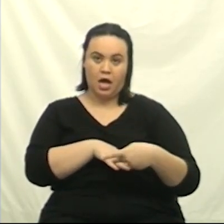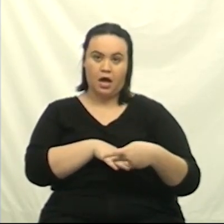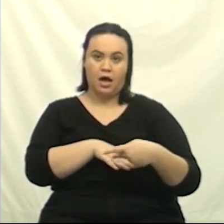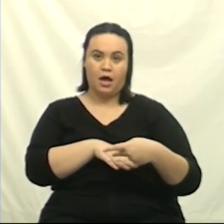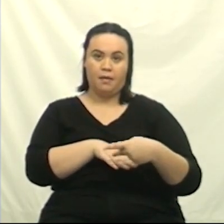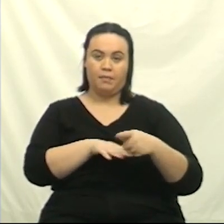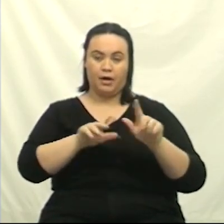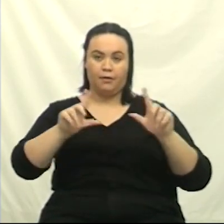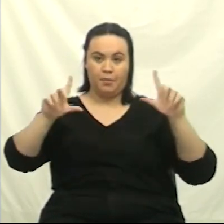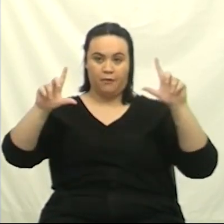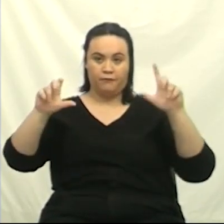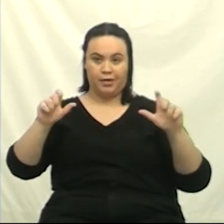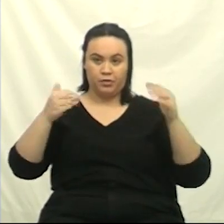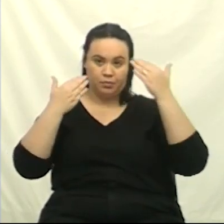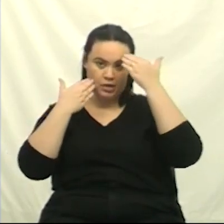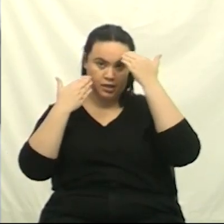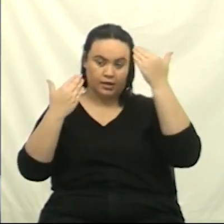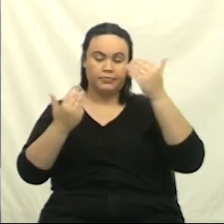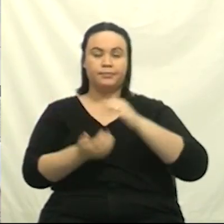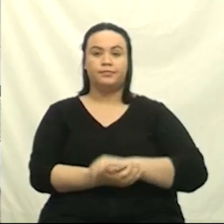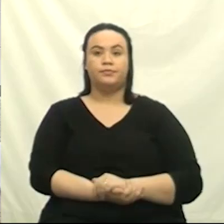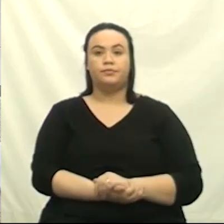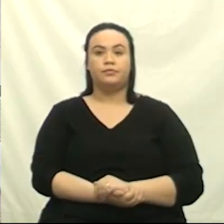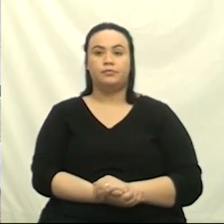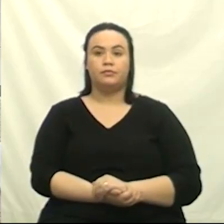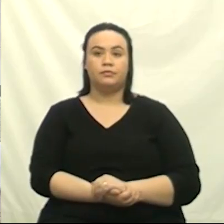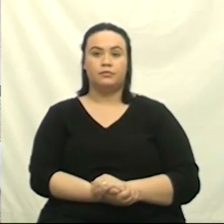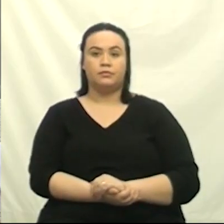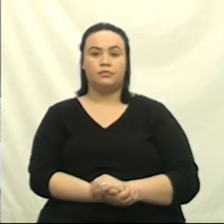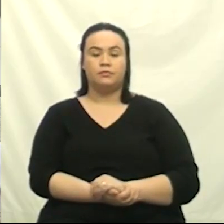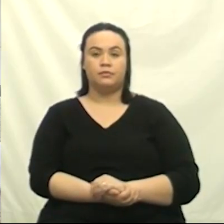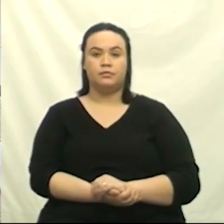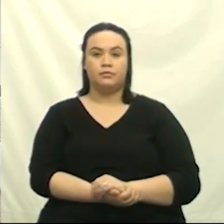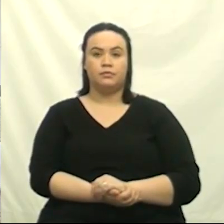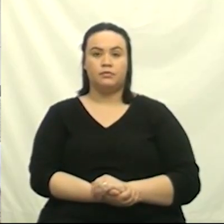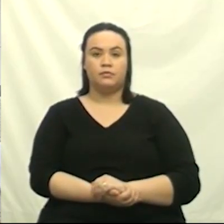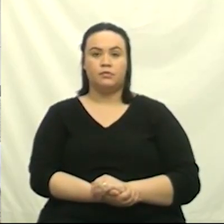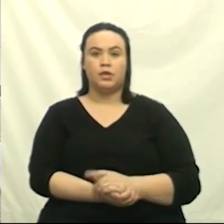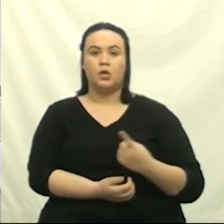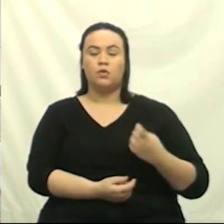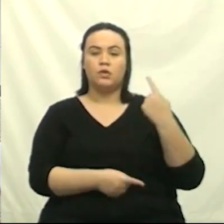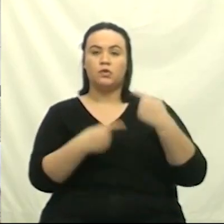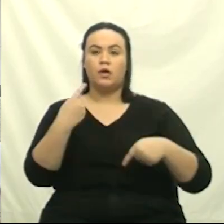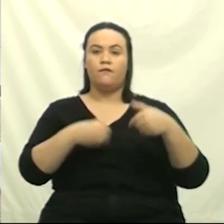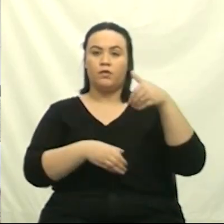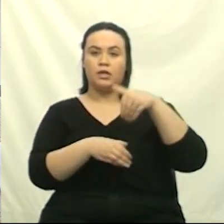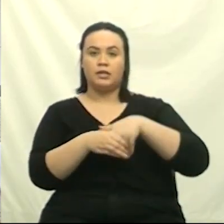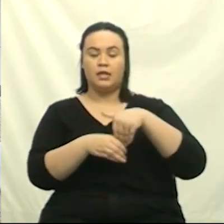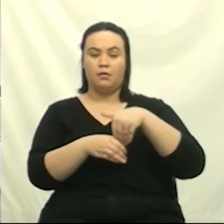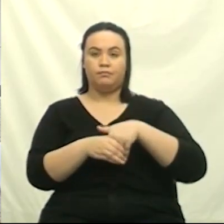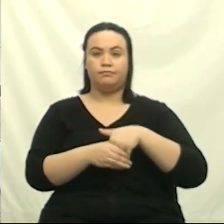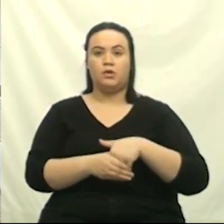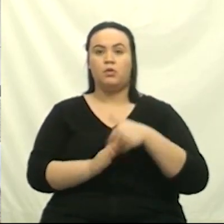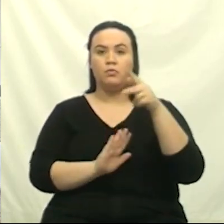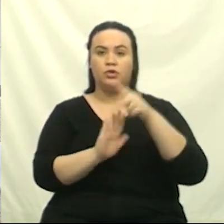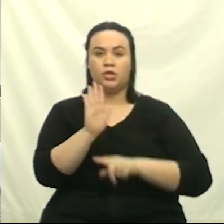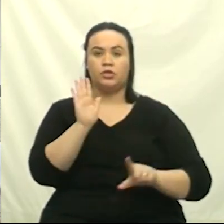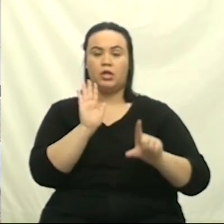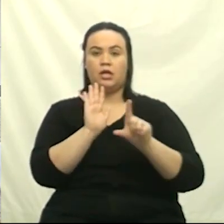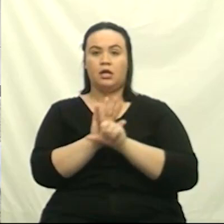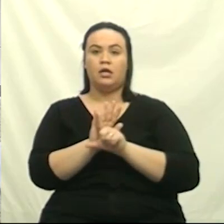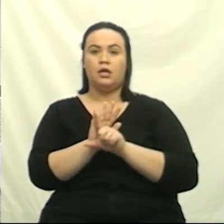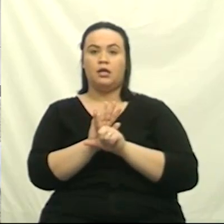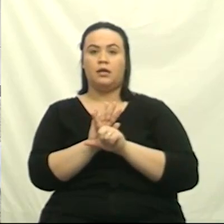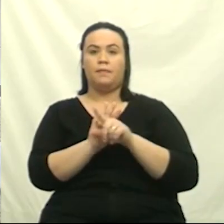entrega dessa moção obrigado senhor presidente ok vereador será atendido em única discussão e votação o projeto de lei